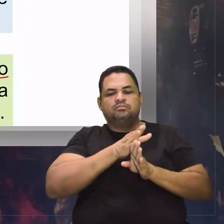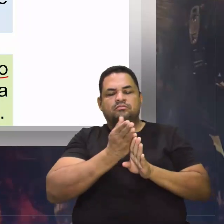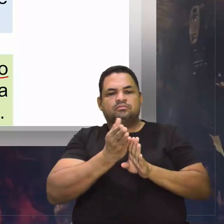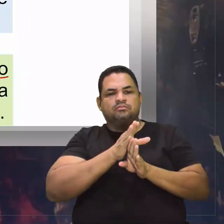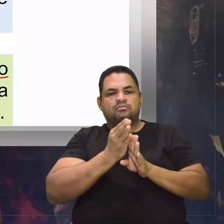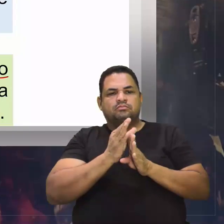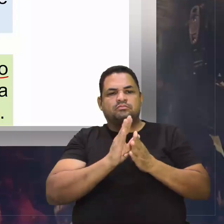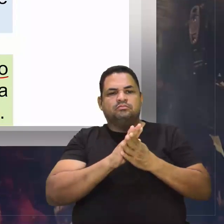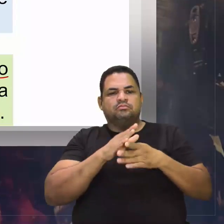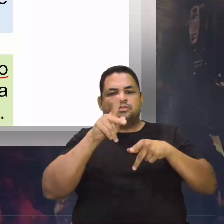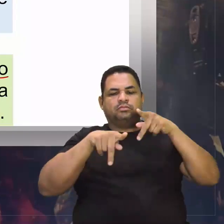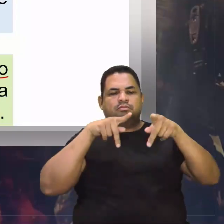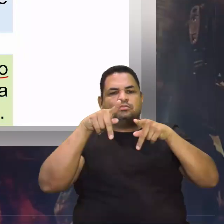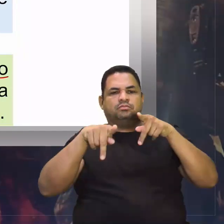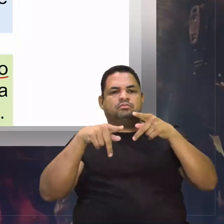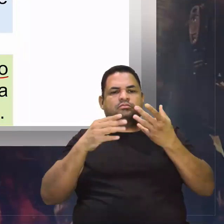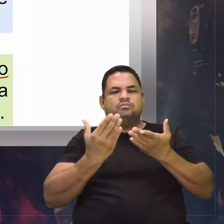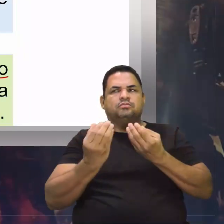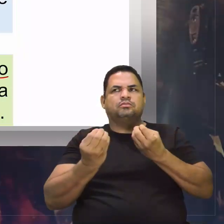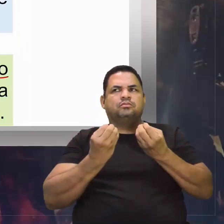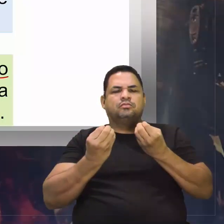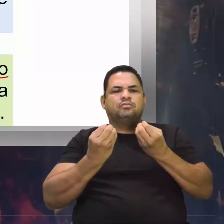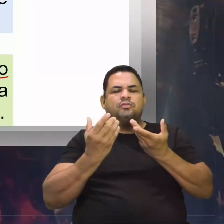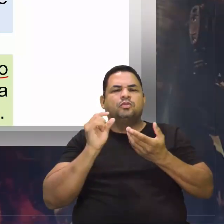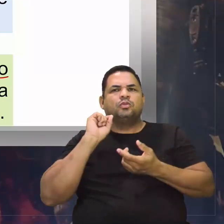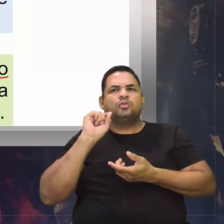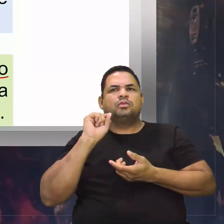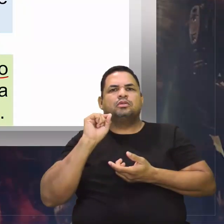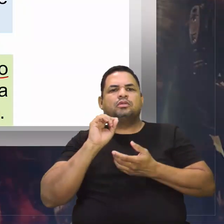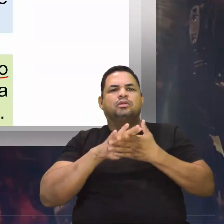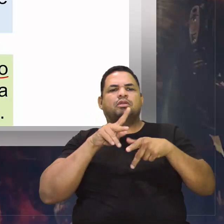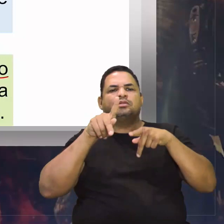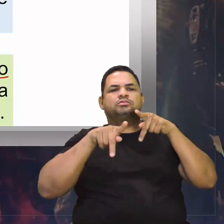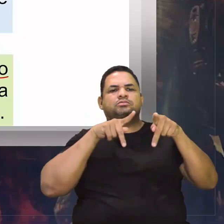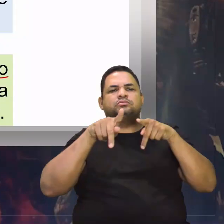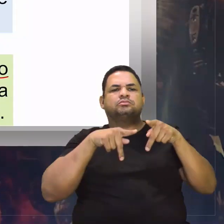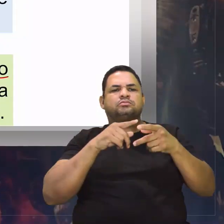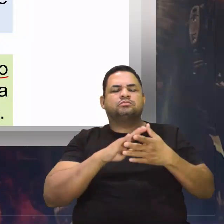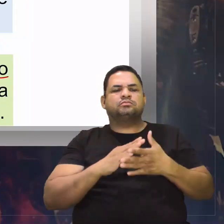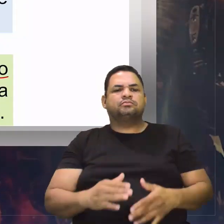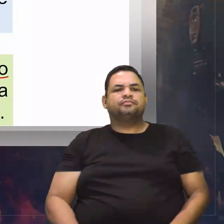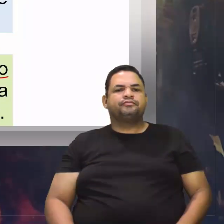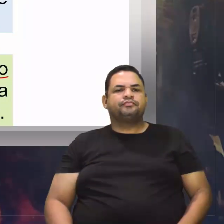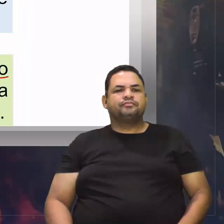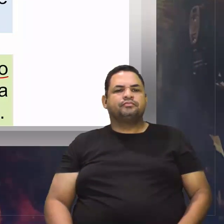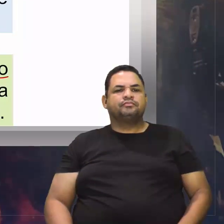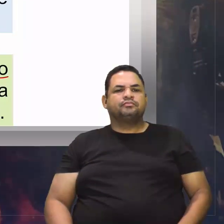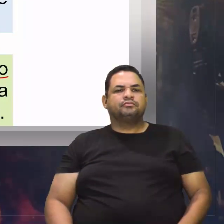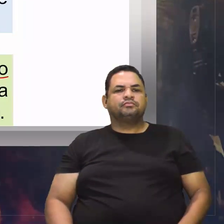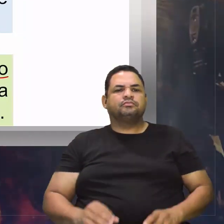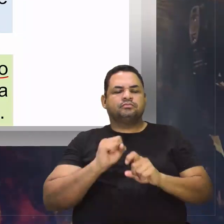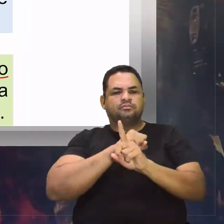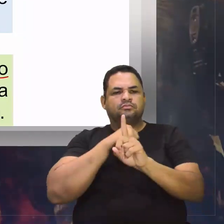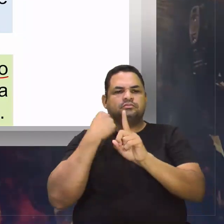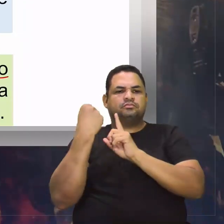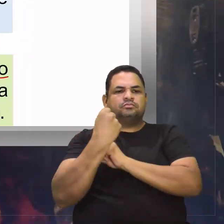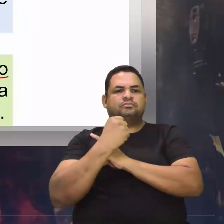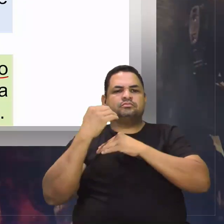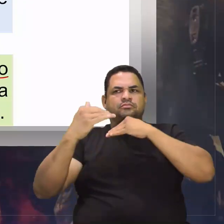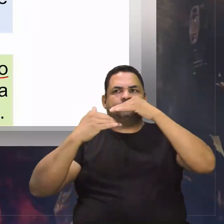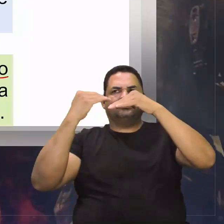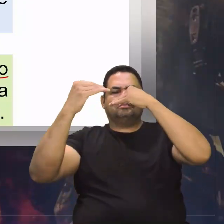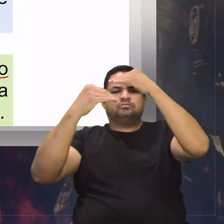da civilização. Mas, professor, o que era a civilização? Bom, a civilização era uma sociedade